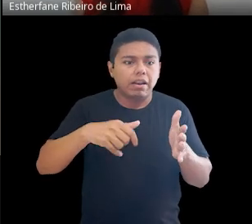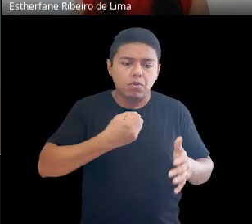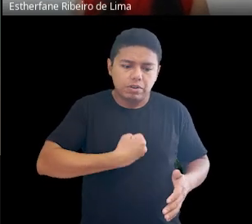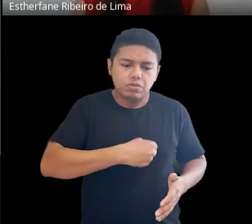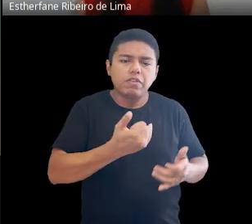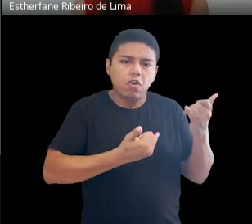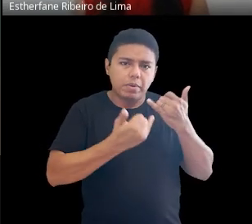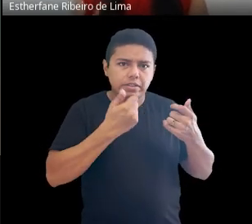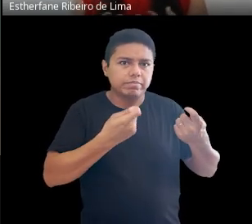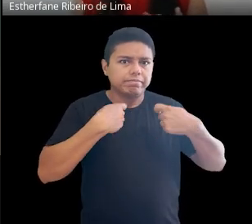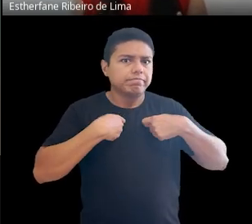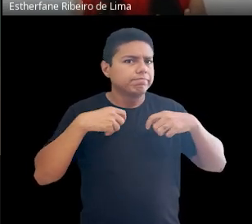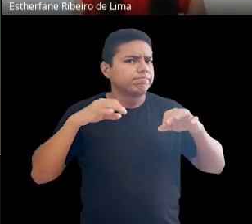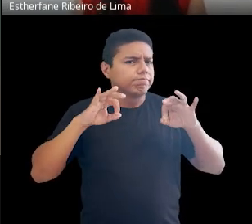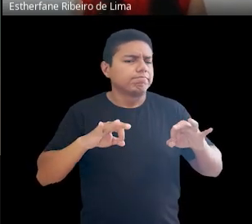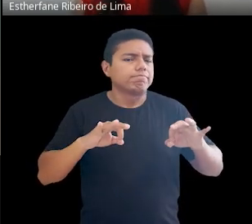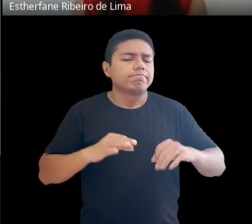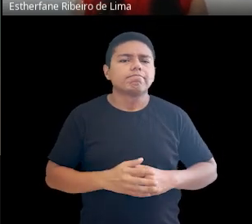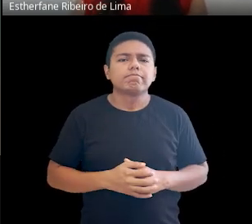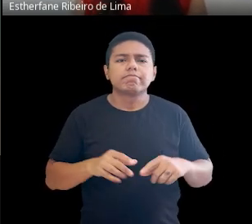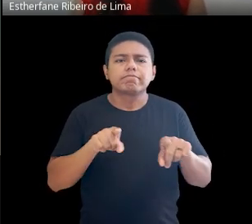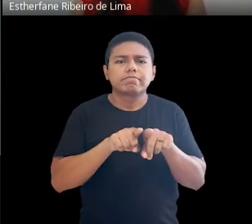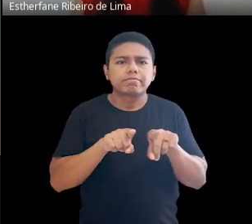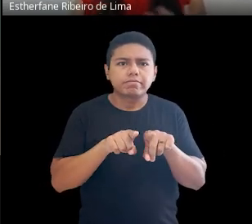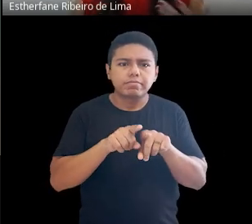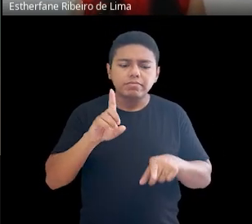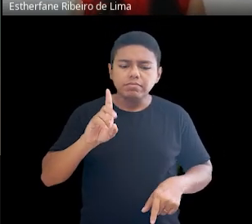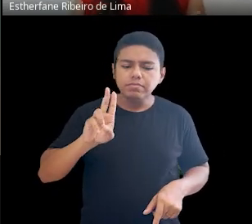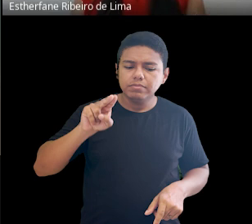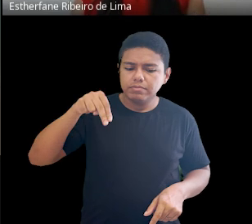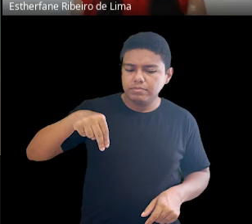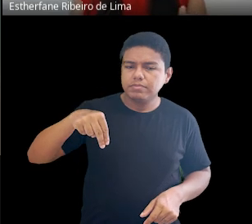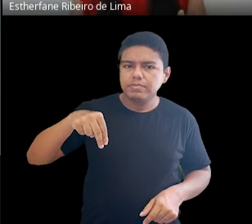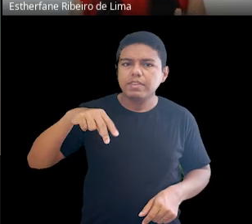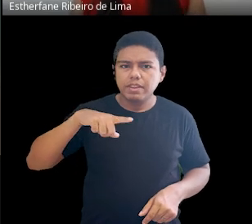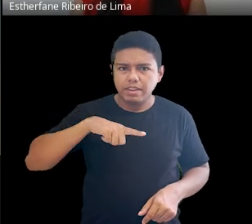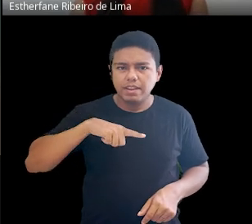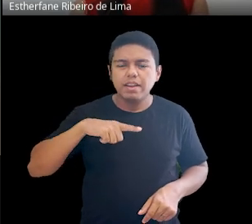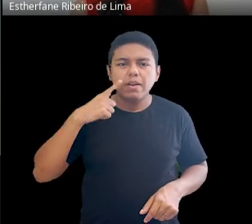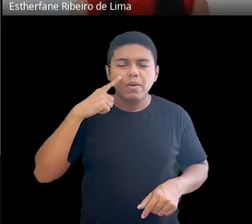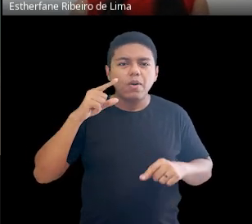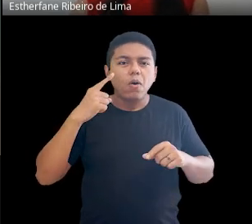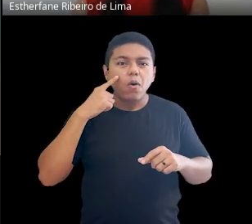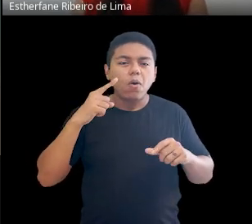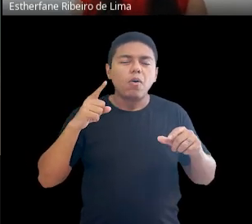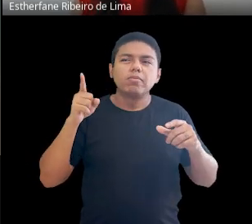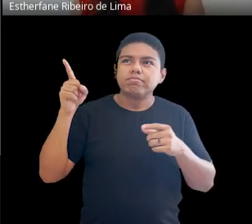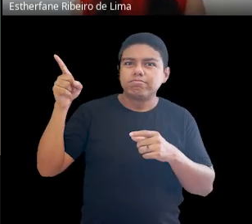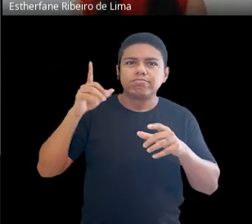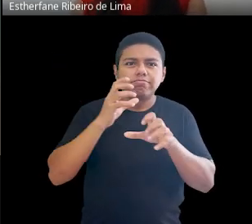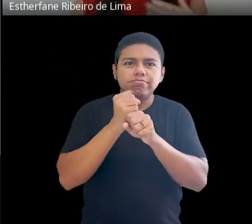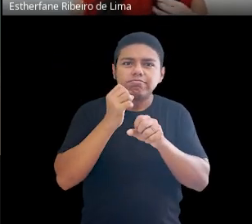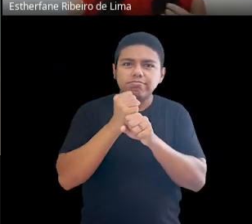ok? Então, temos através da DUM a regra de Naegeli, que é somar o número de dias do intervalo